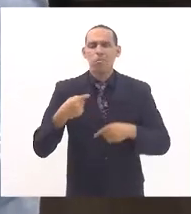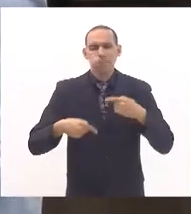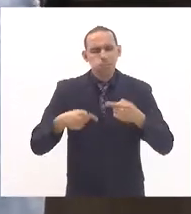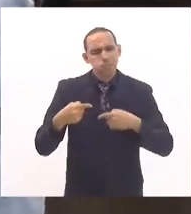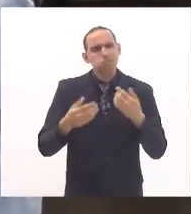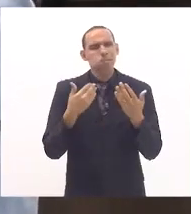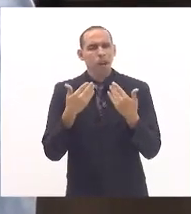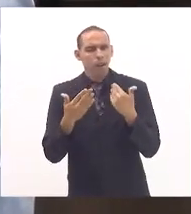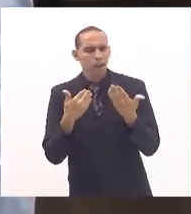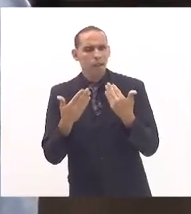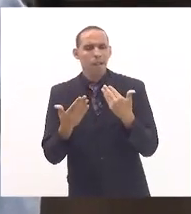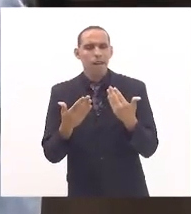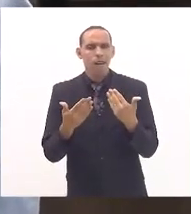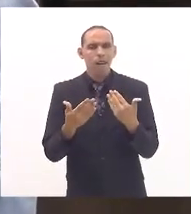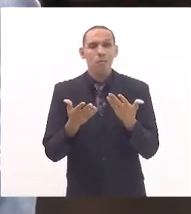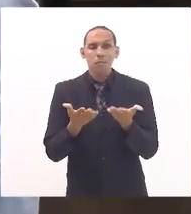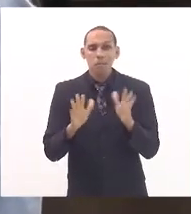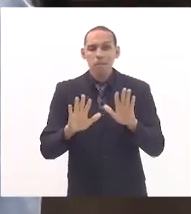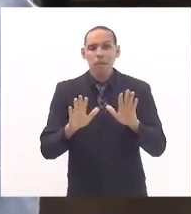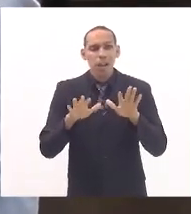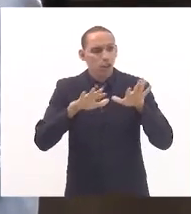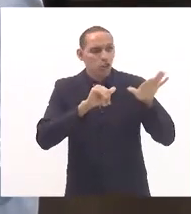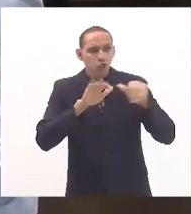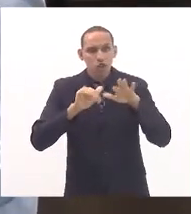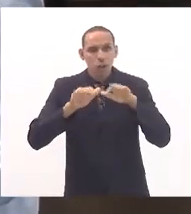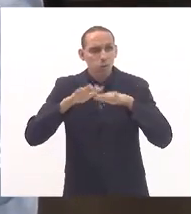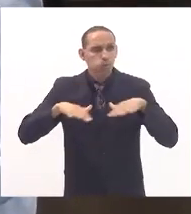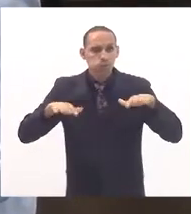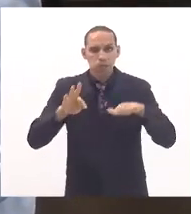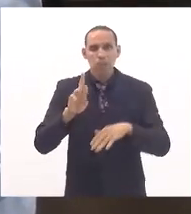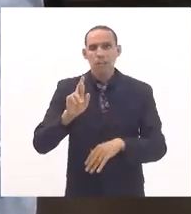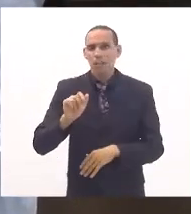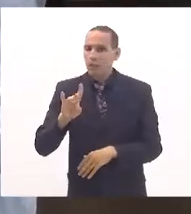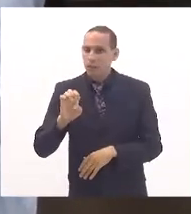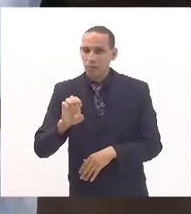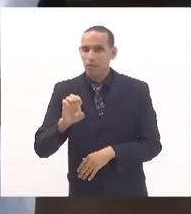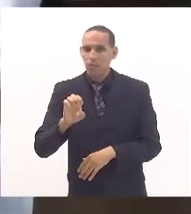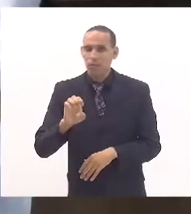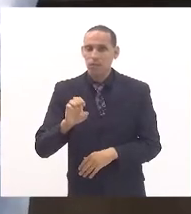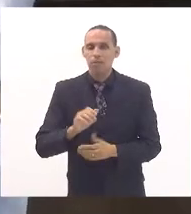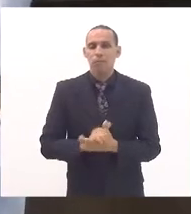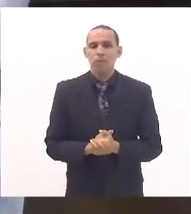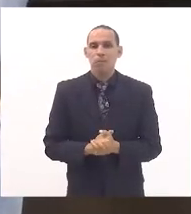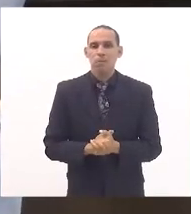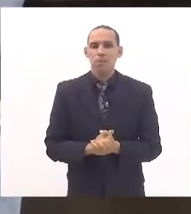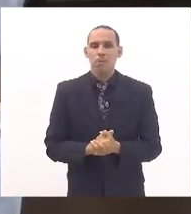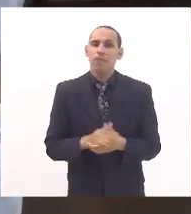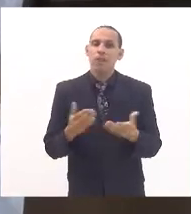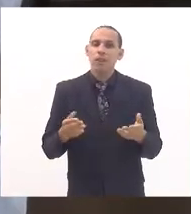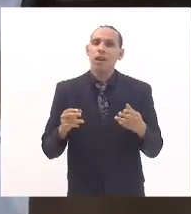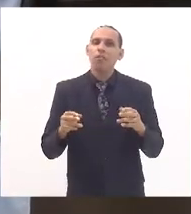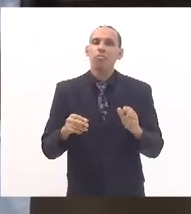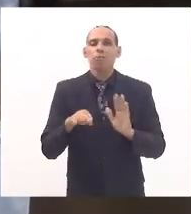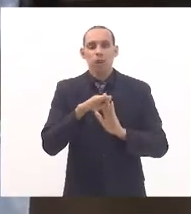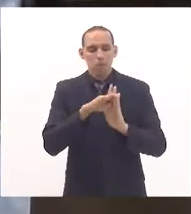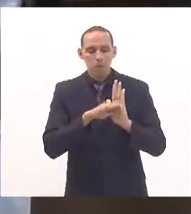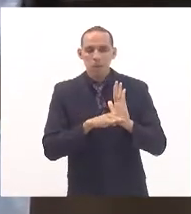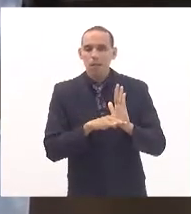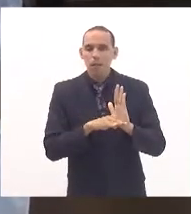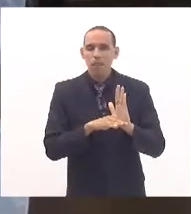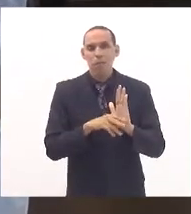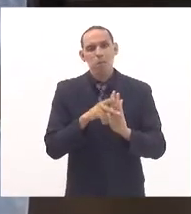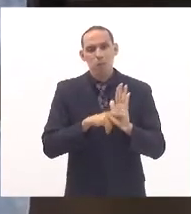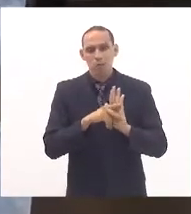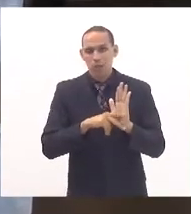e dialogar, mas com o convite de todo o trade para eles poderem colocar os seus anseios. Então, a minha questão de ordem é para que esse projeto